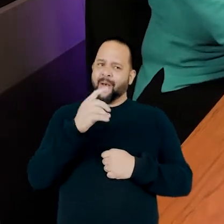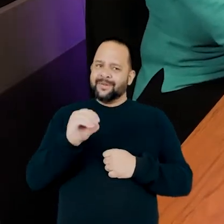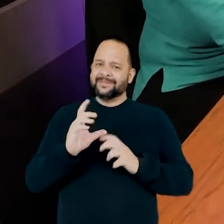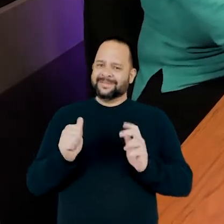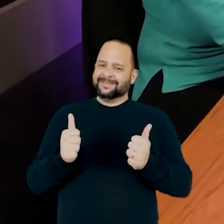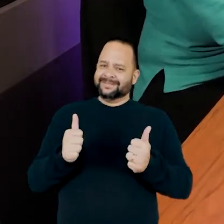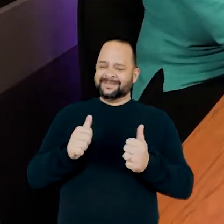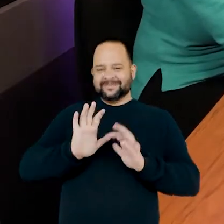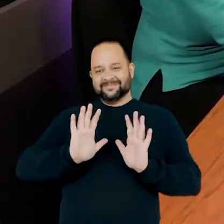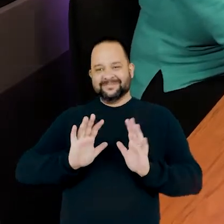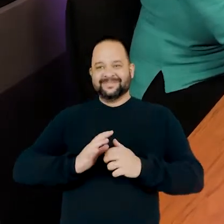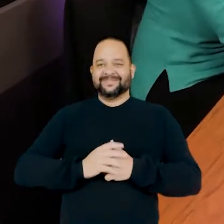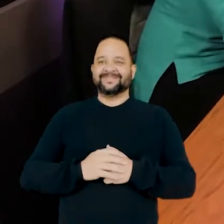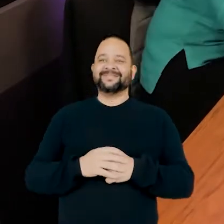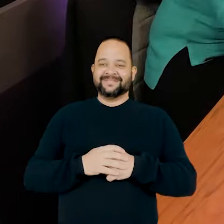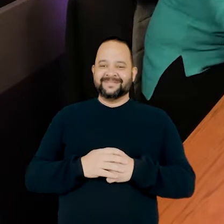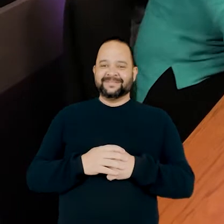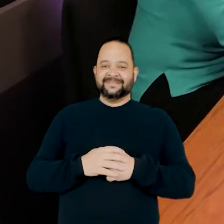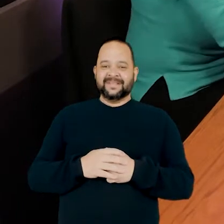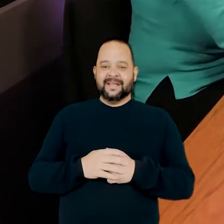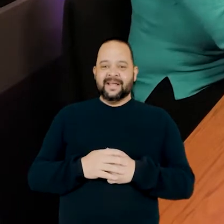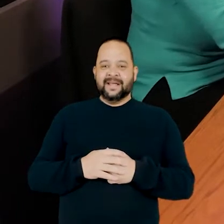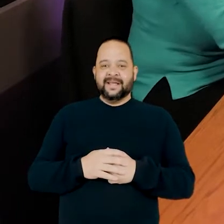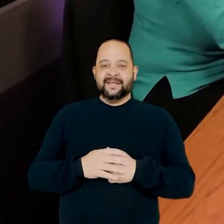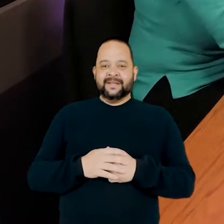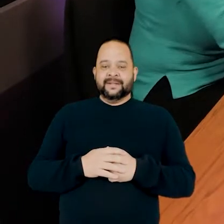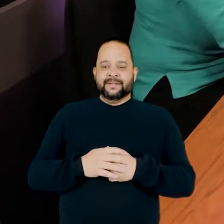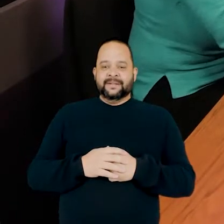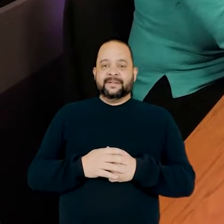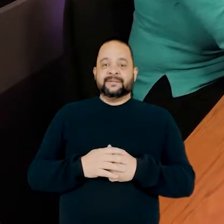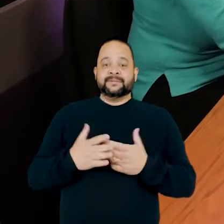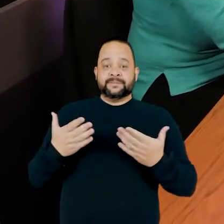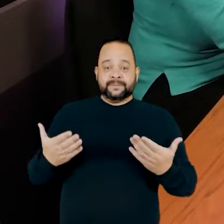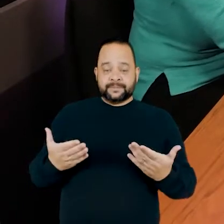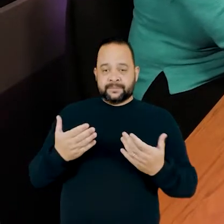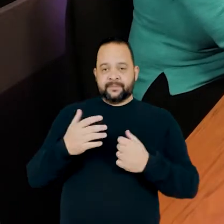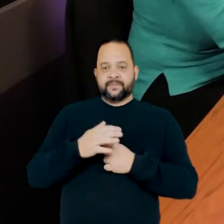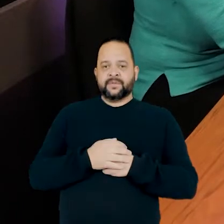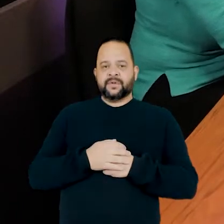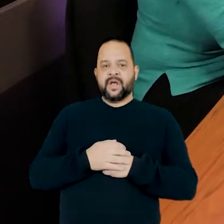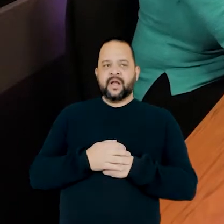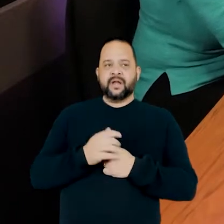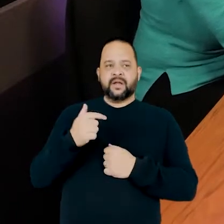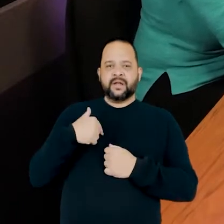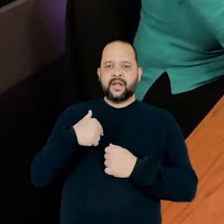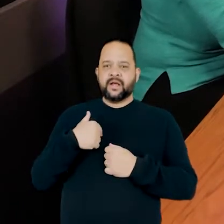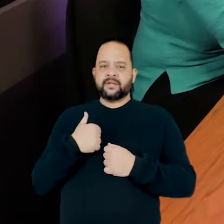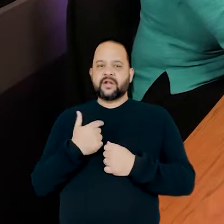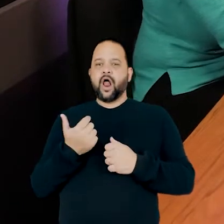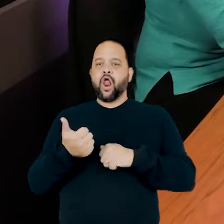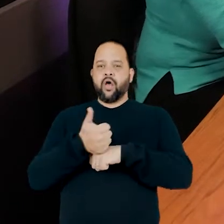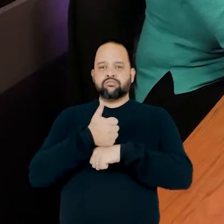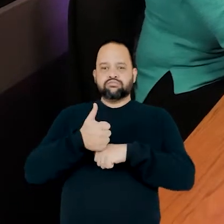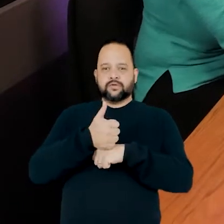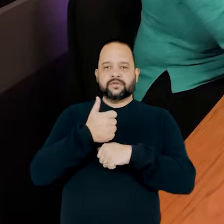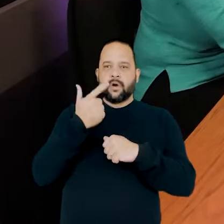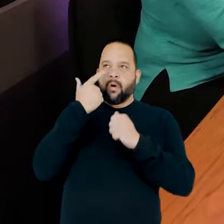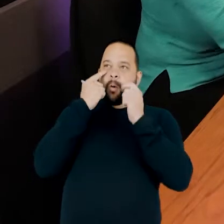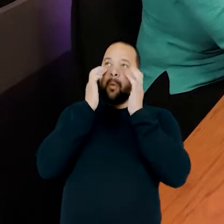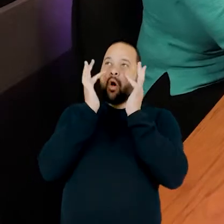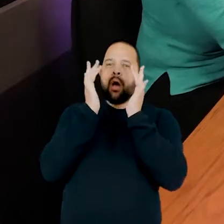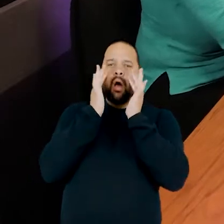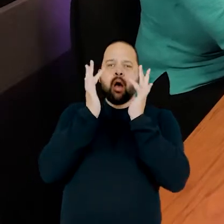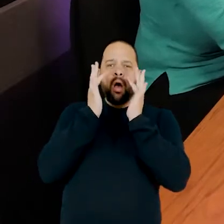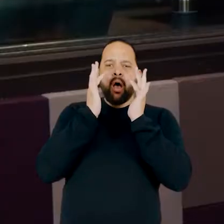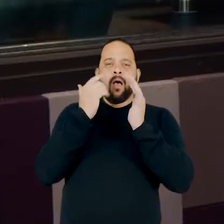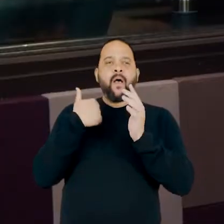de Deus. 2010, né? E... E aí o mundo audiovisual, né? Brilhou os olhos, eu